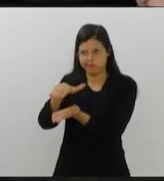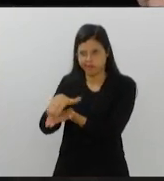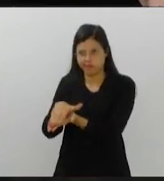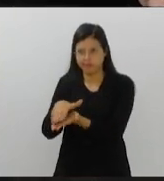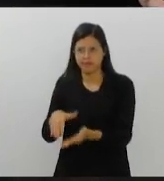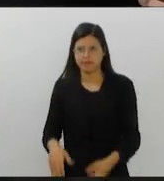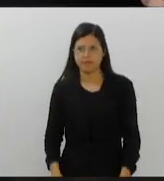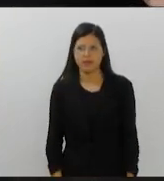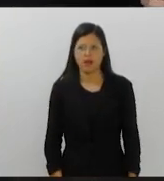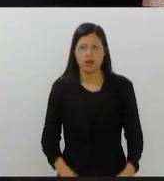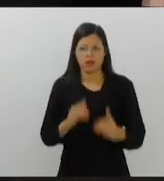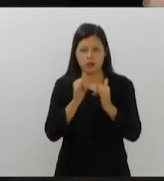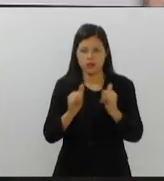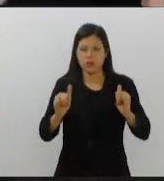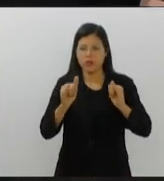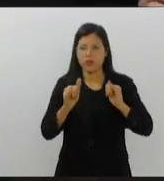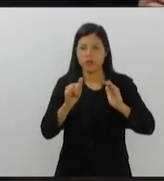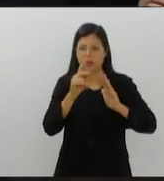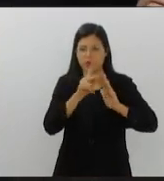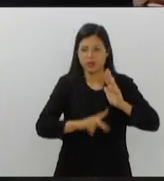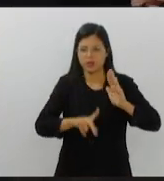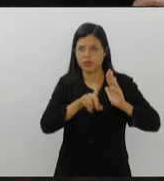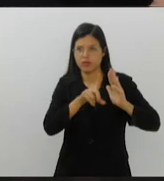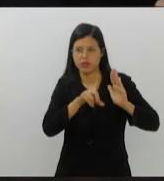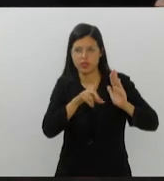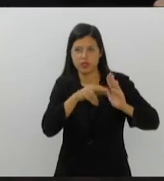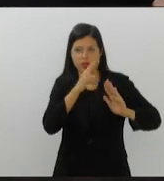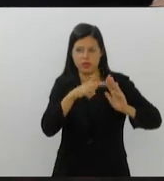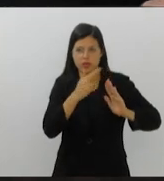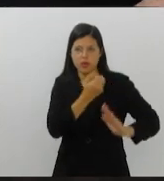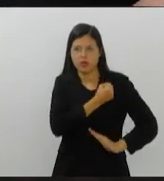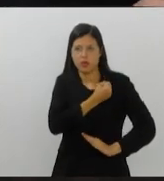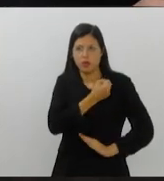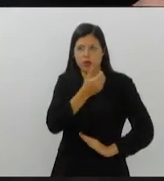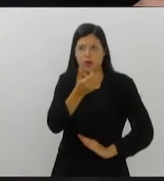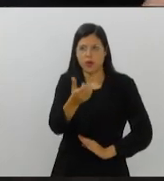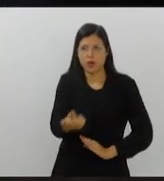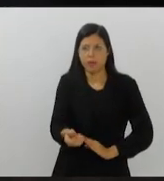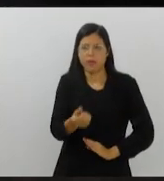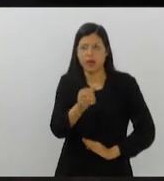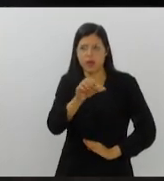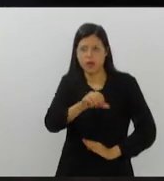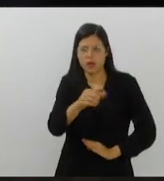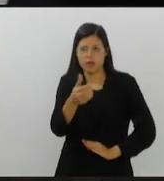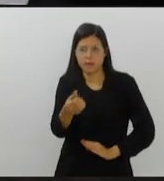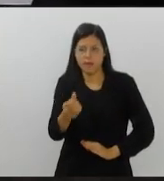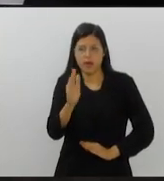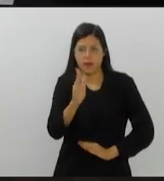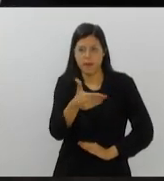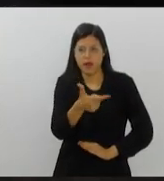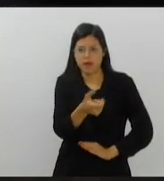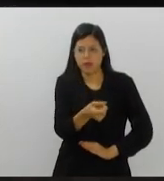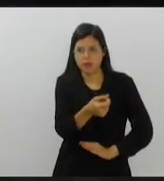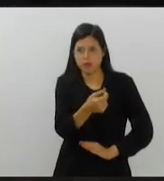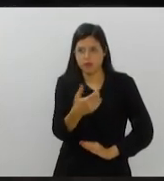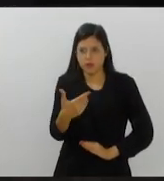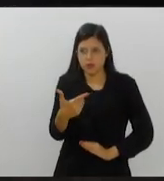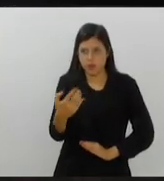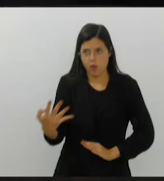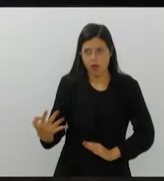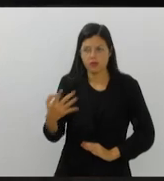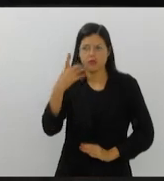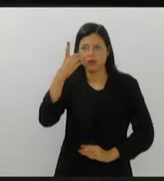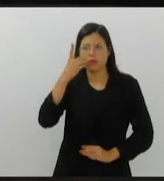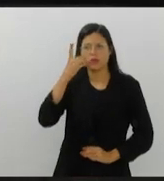promulgação. Anuncio projeto de resolução número 696 de 2024, de autoria do deputado